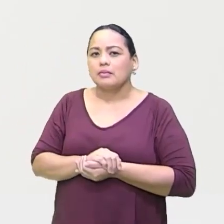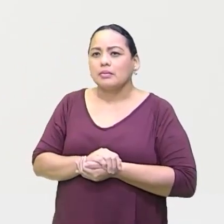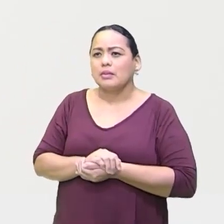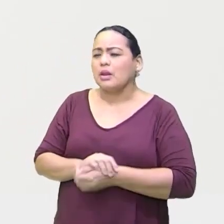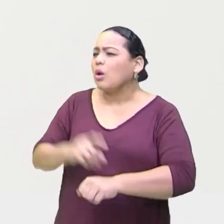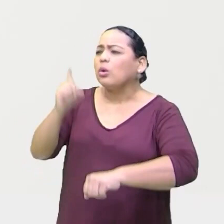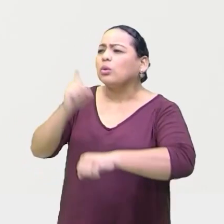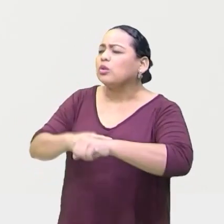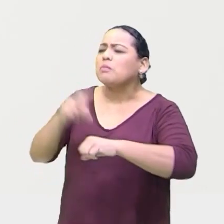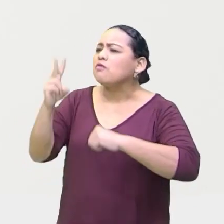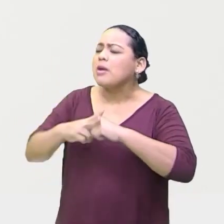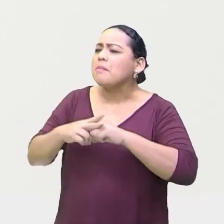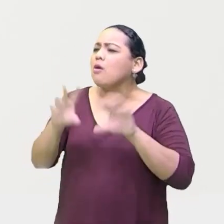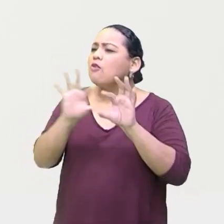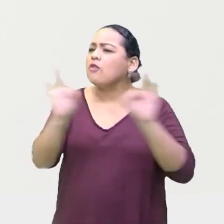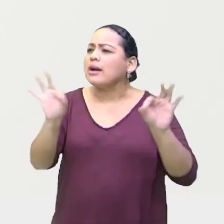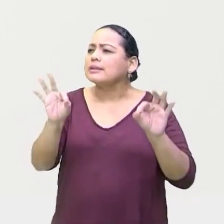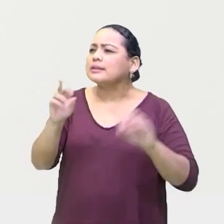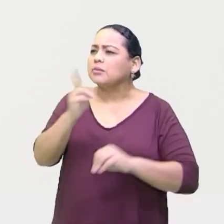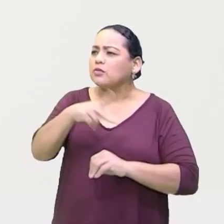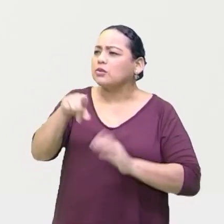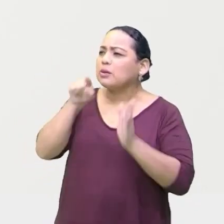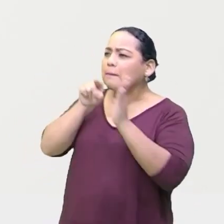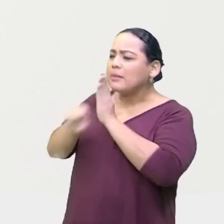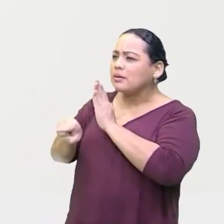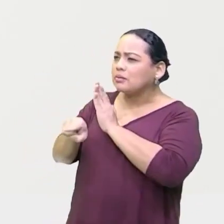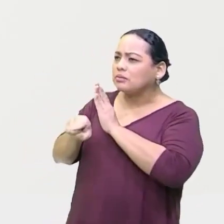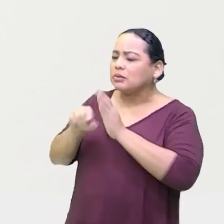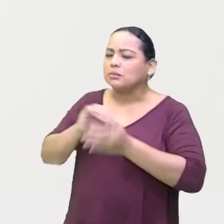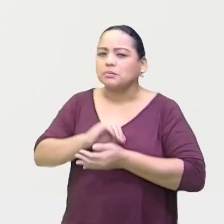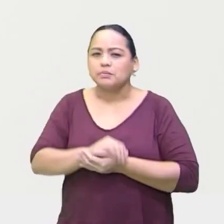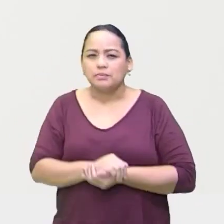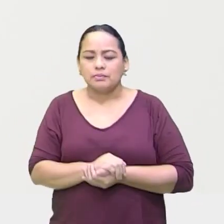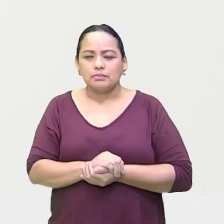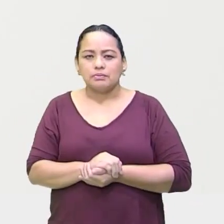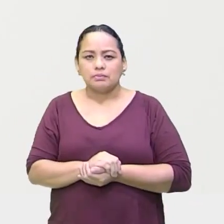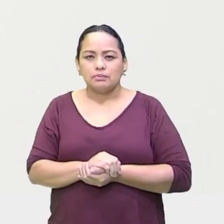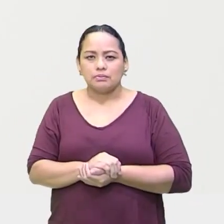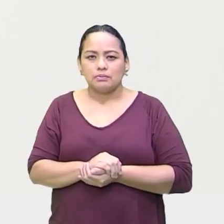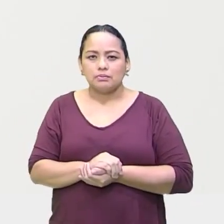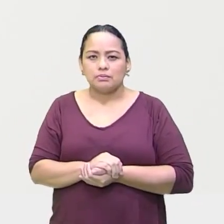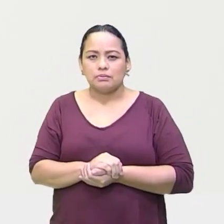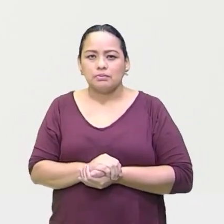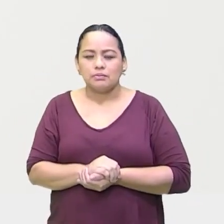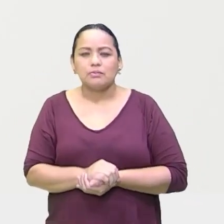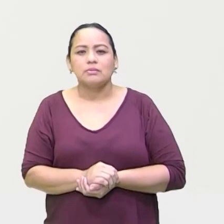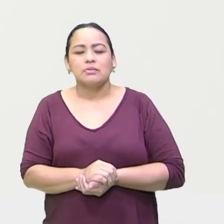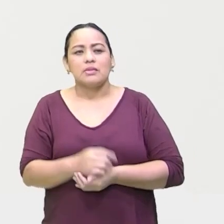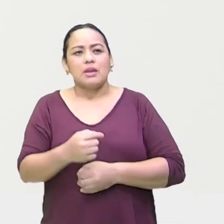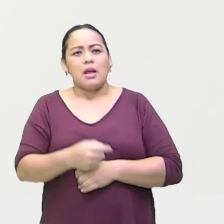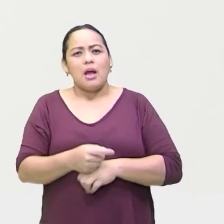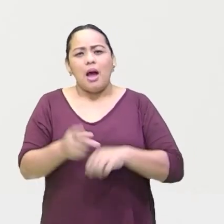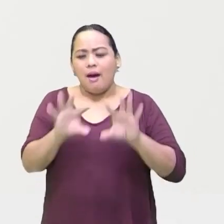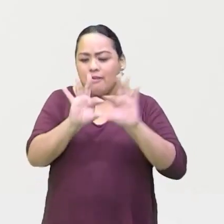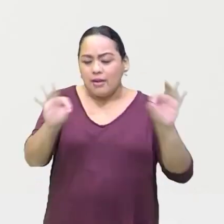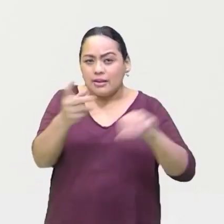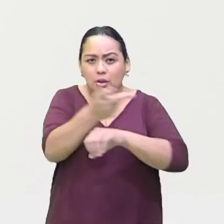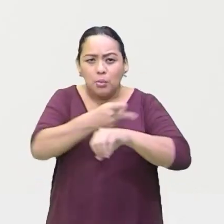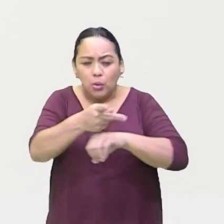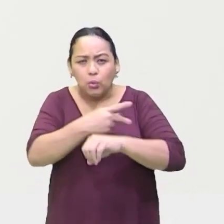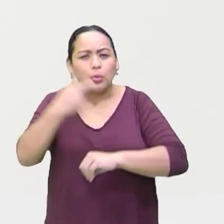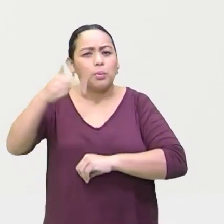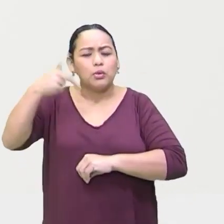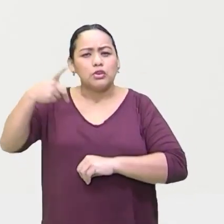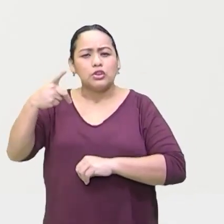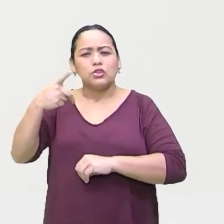tempo verbal desta frase? Fez uma pergunta, né? Eu procuro um político honesto e